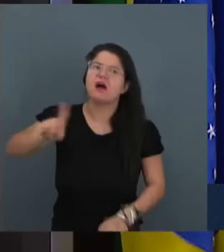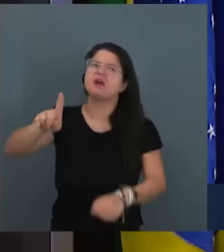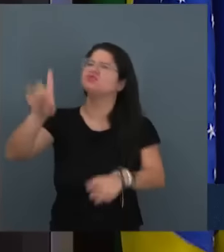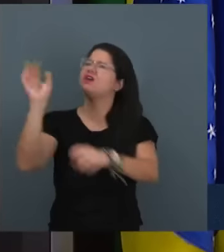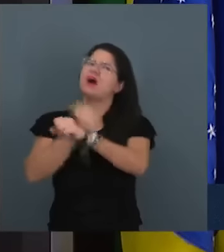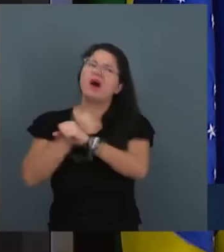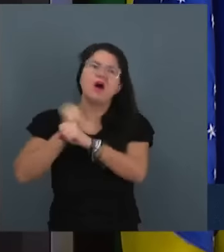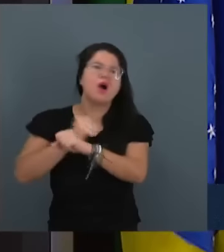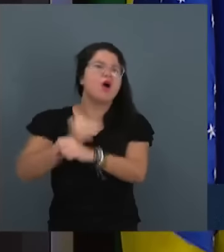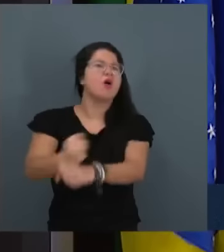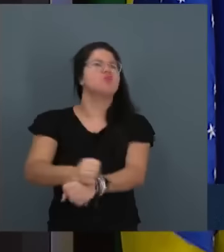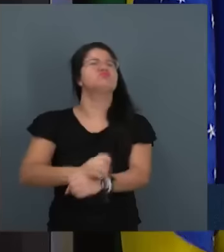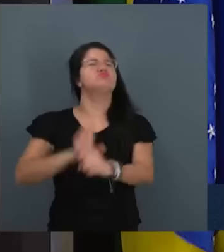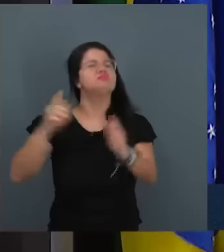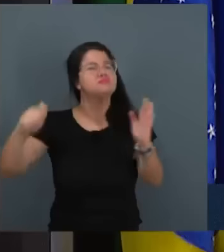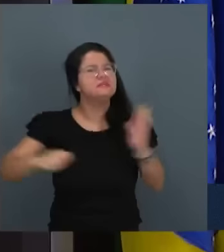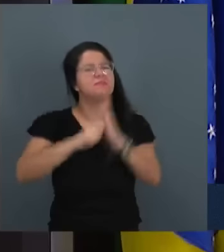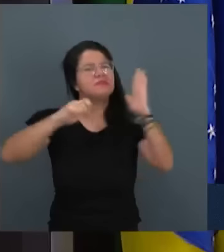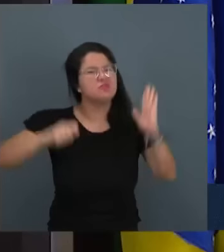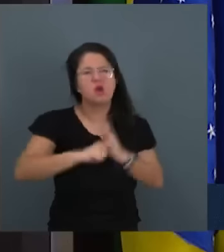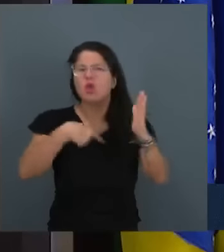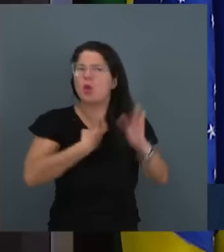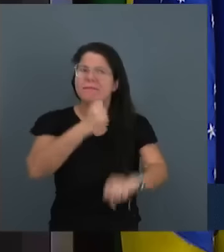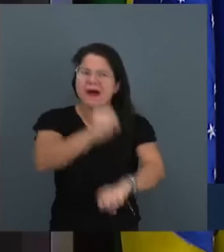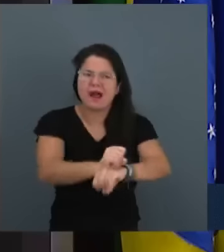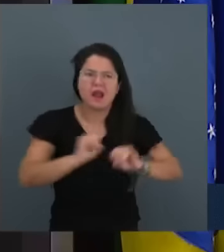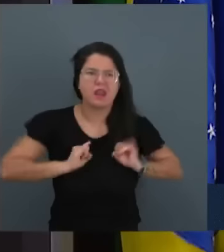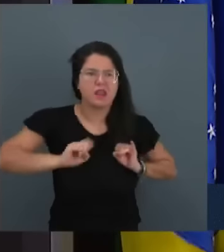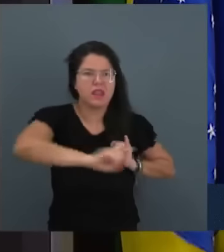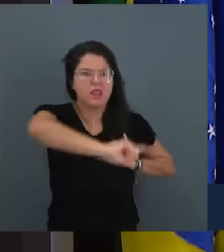anos denunciar o que está acontecendo. E não vamos parar.